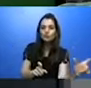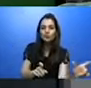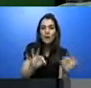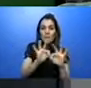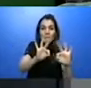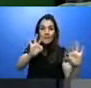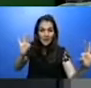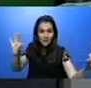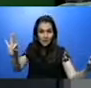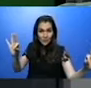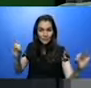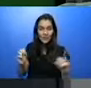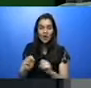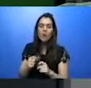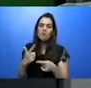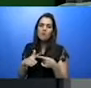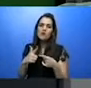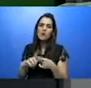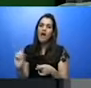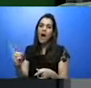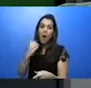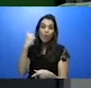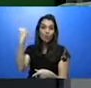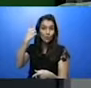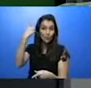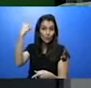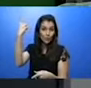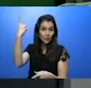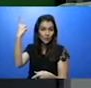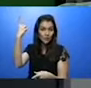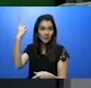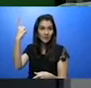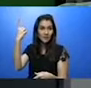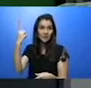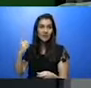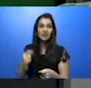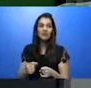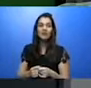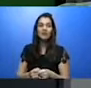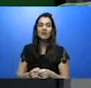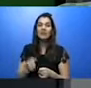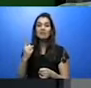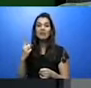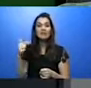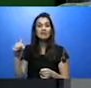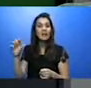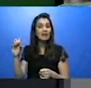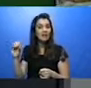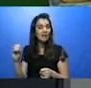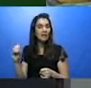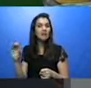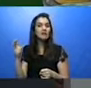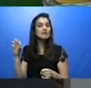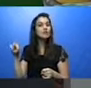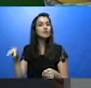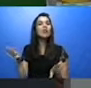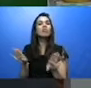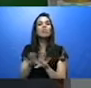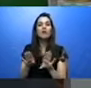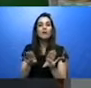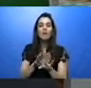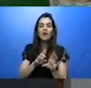falando sobre a altura da girafa filhote e 170 centímetros também corresponde a